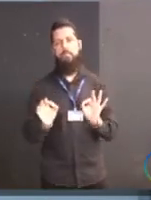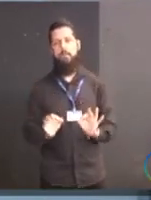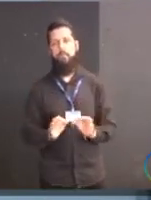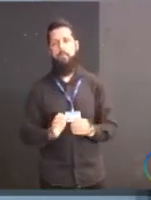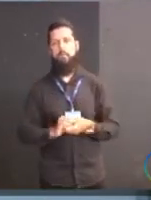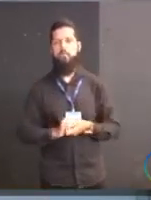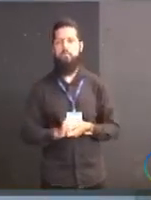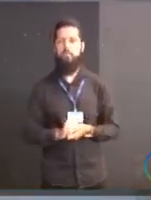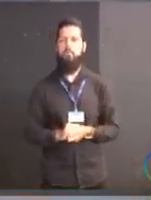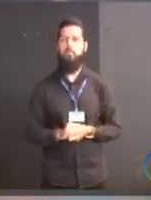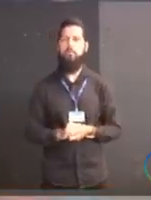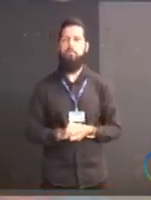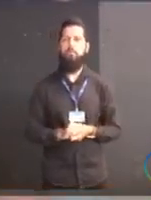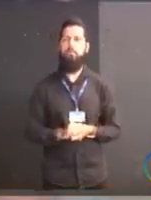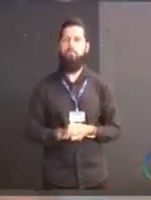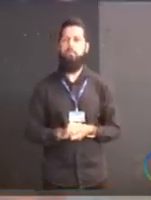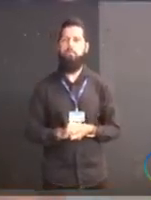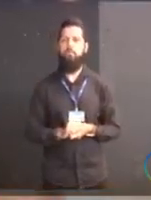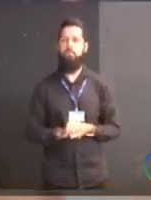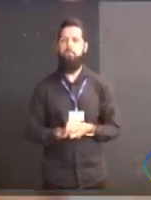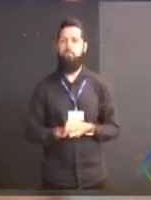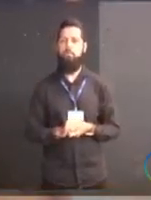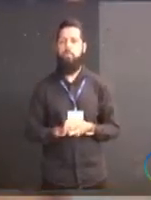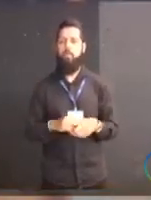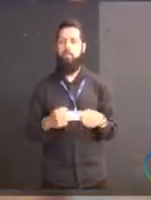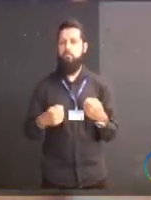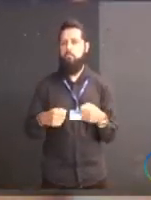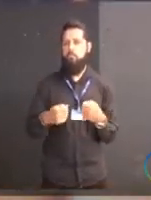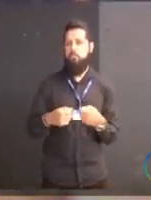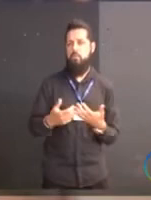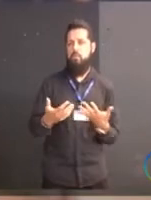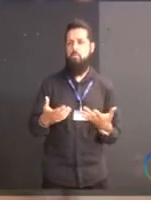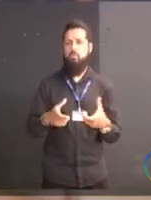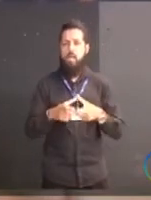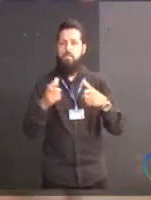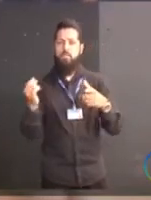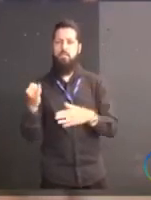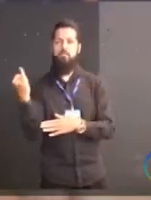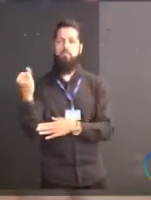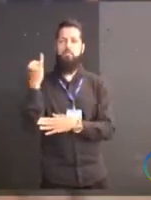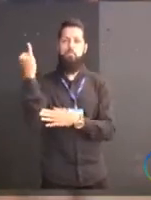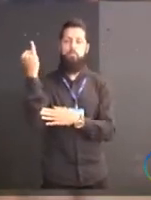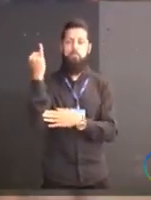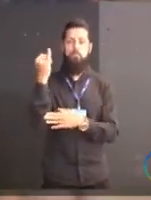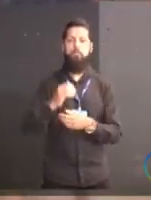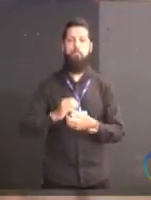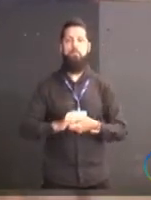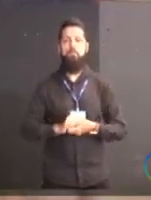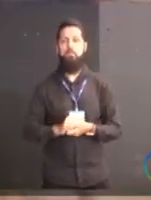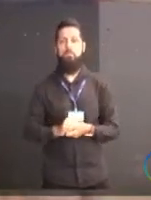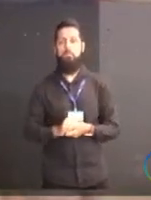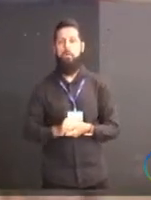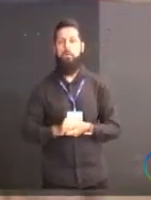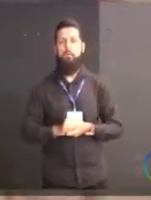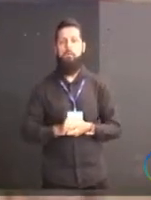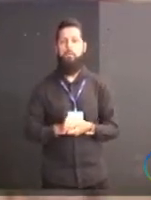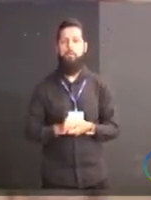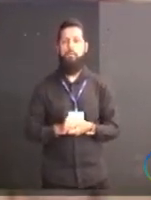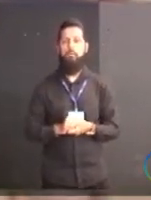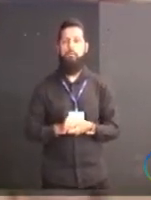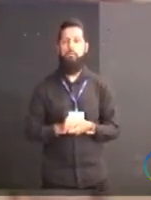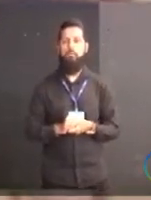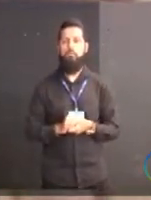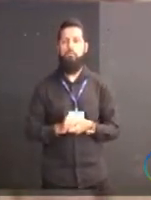Chico, e não tem na grande importância, mas é a curiosidade humana que às vezes nós... Faltou um pontinho que diz assim: